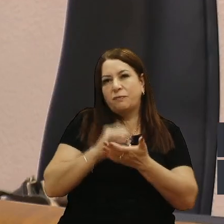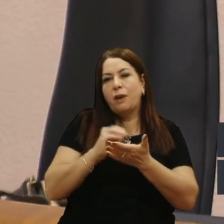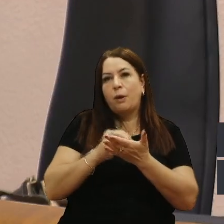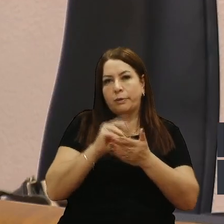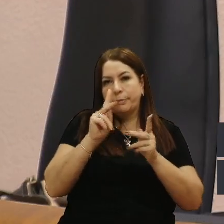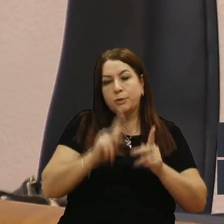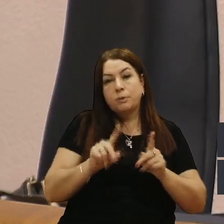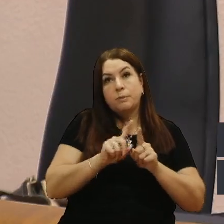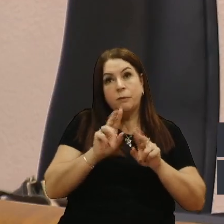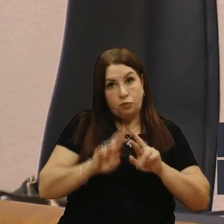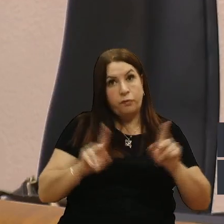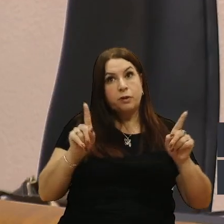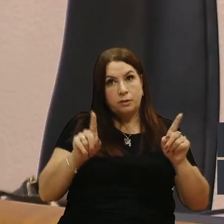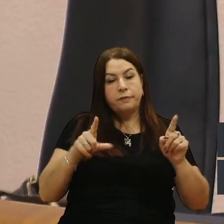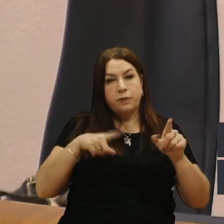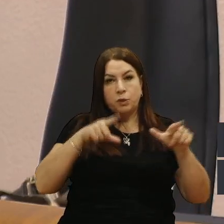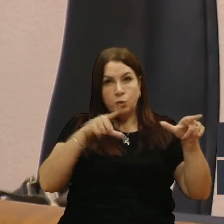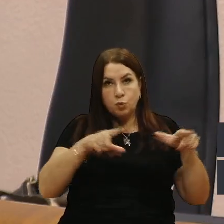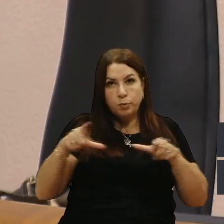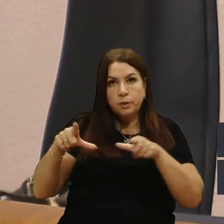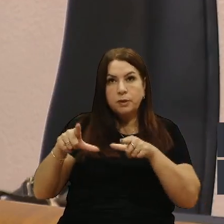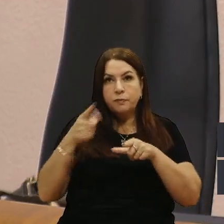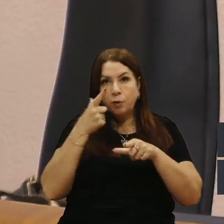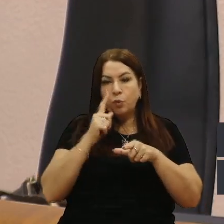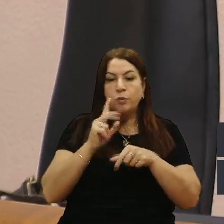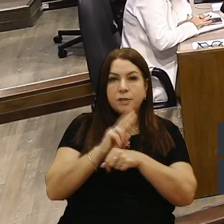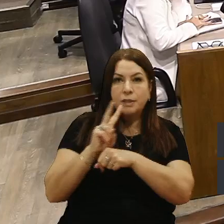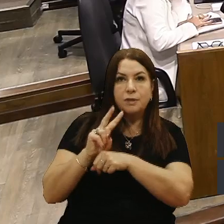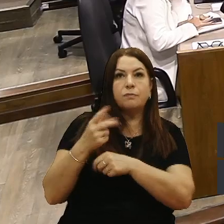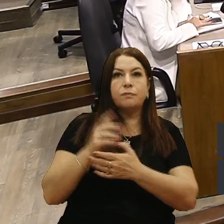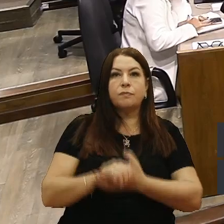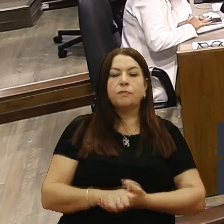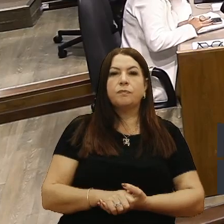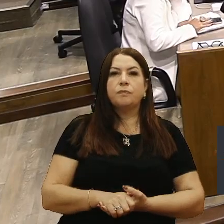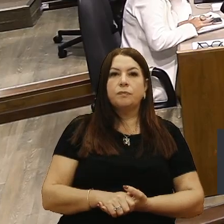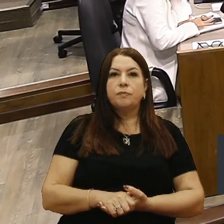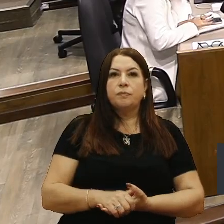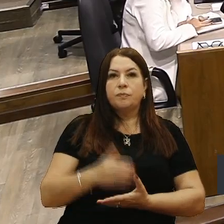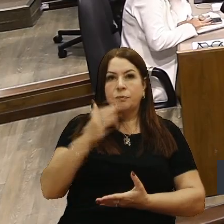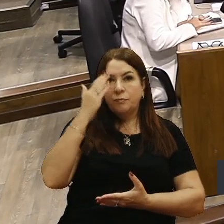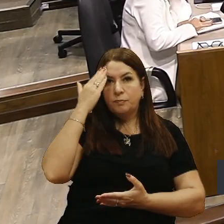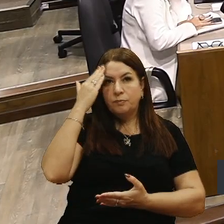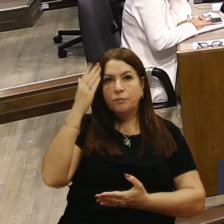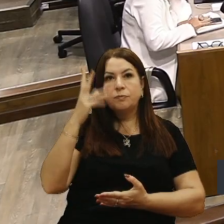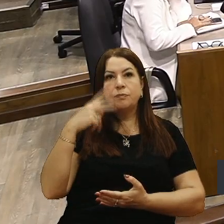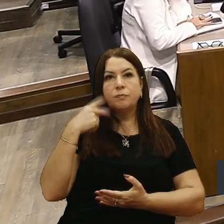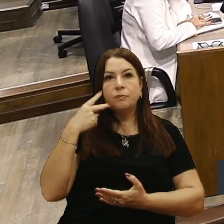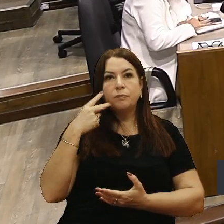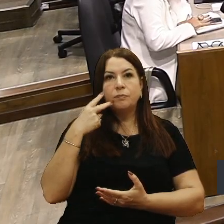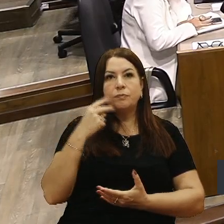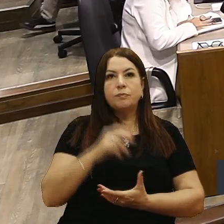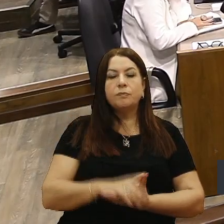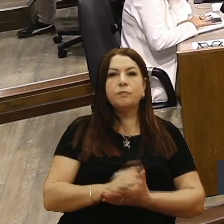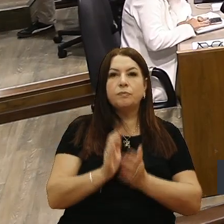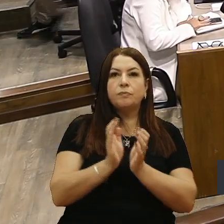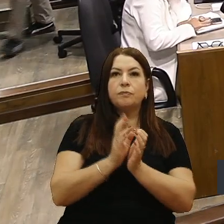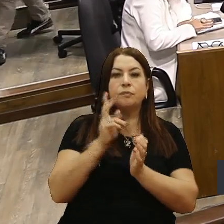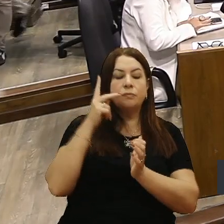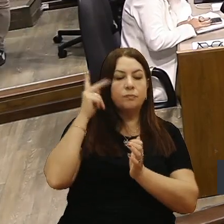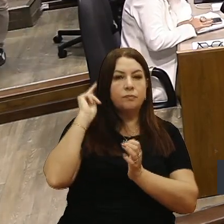muita diferença, né? Com certeza vai ter lugares que não alcançava, né? Muito obrigado. Obrigada, vereador e colega